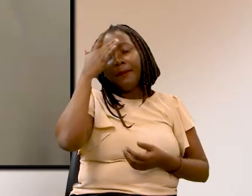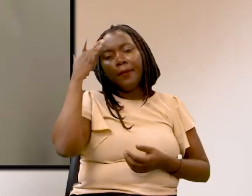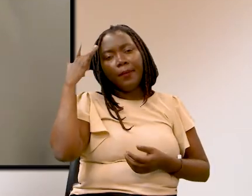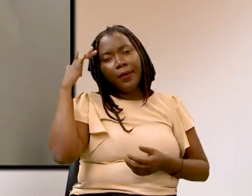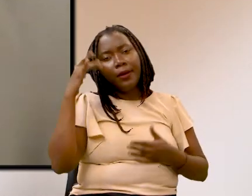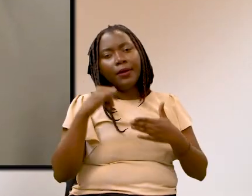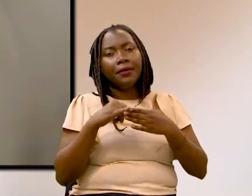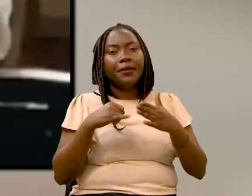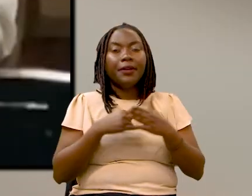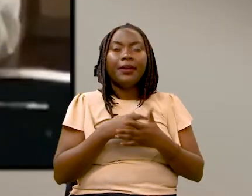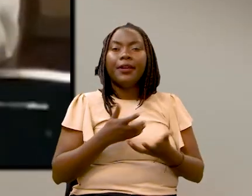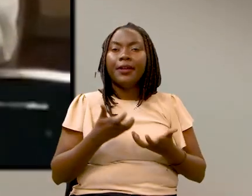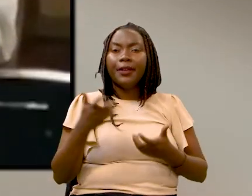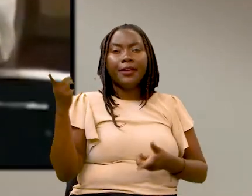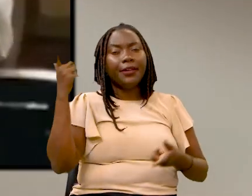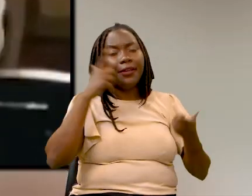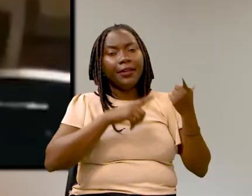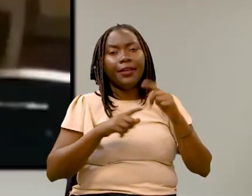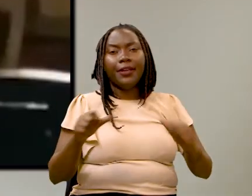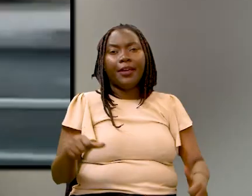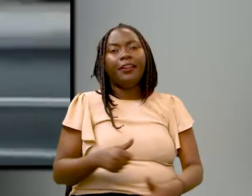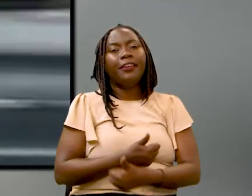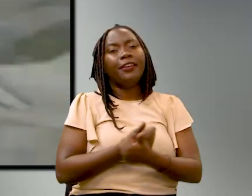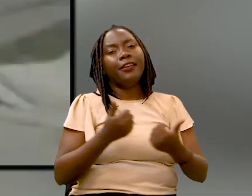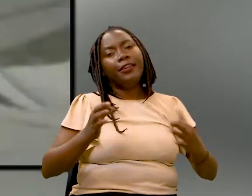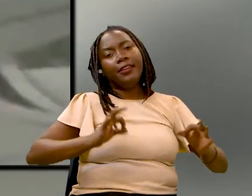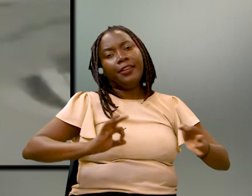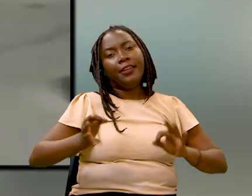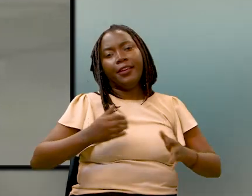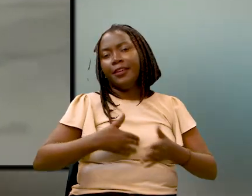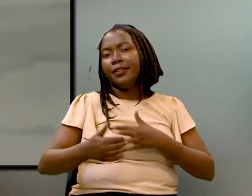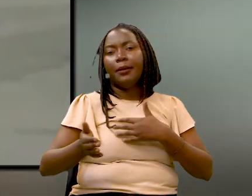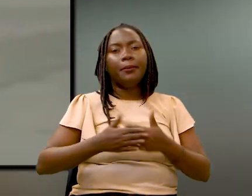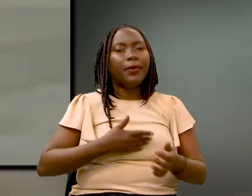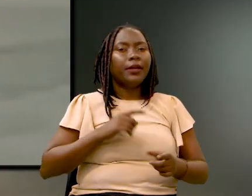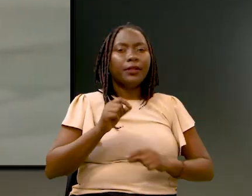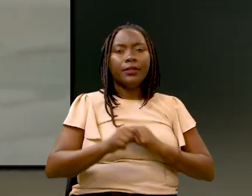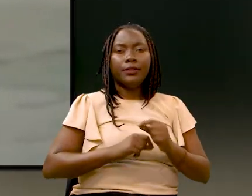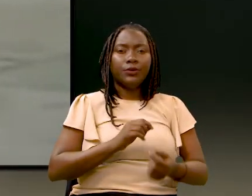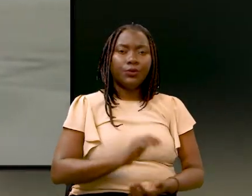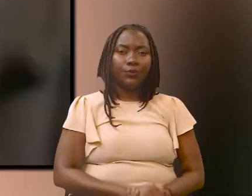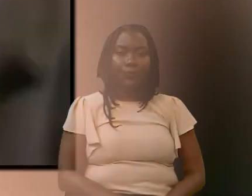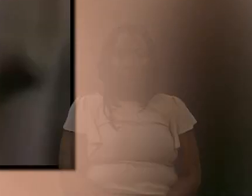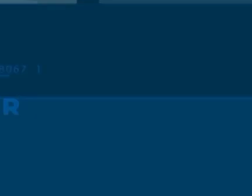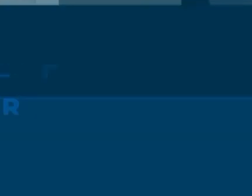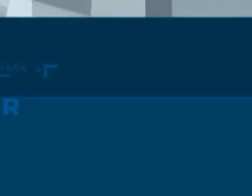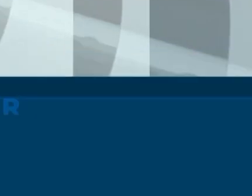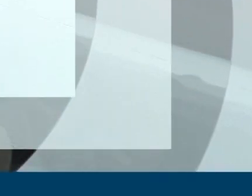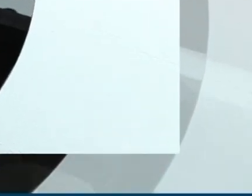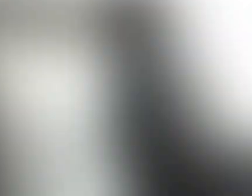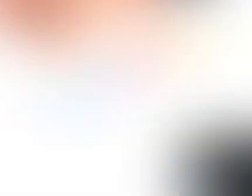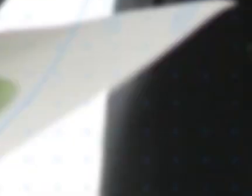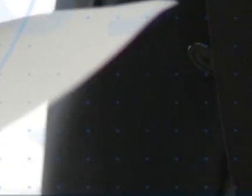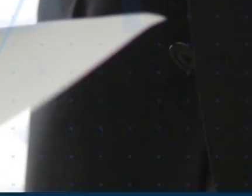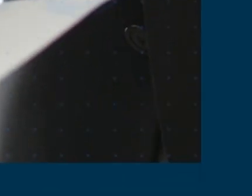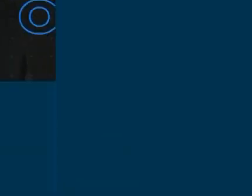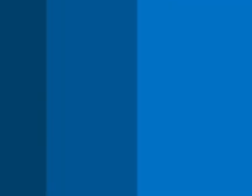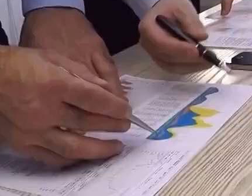ou organização que deseja obter sucesso naquilo que faz, independente do que seja.